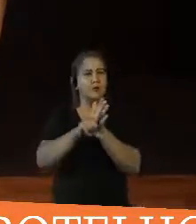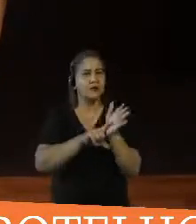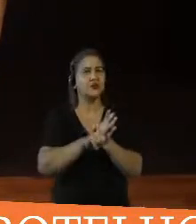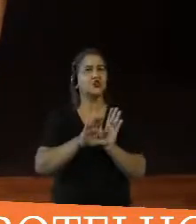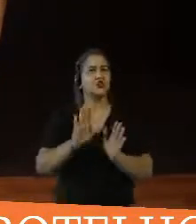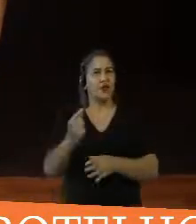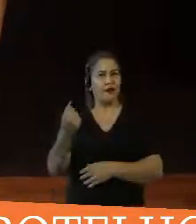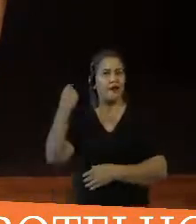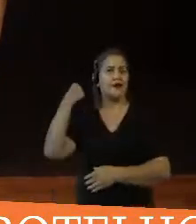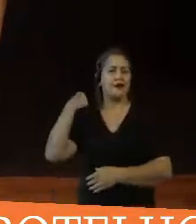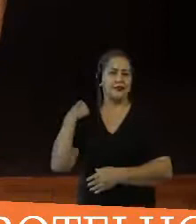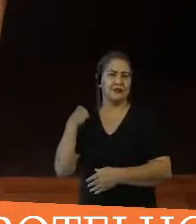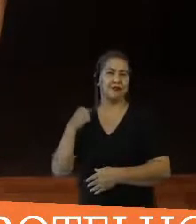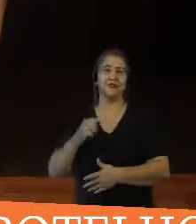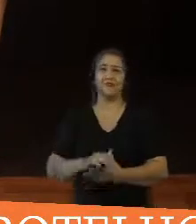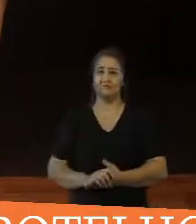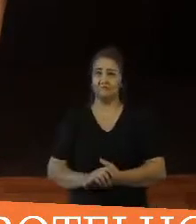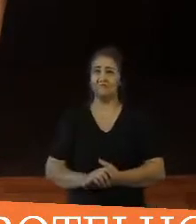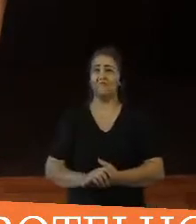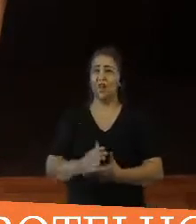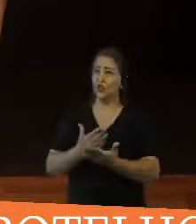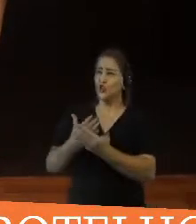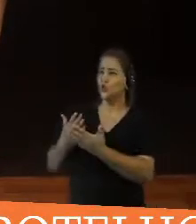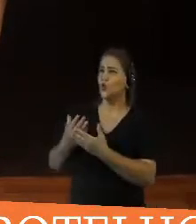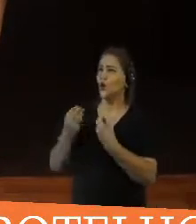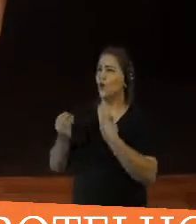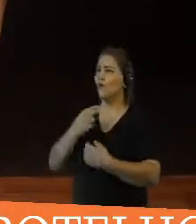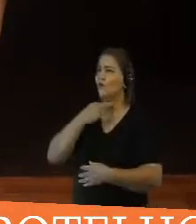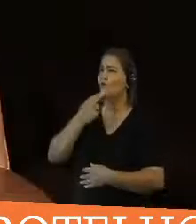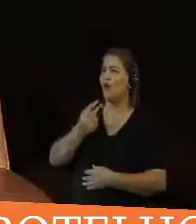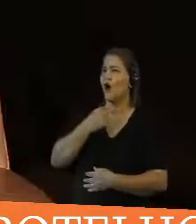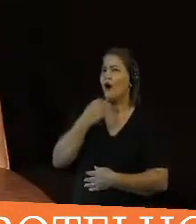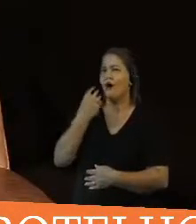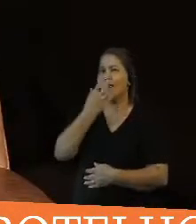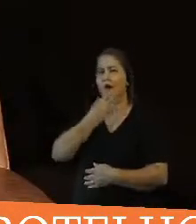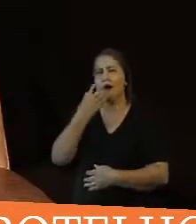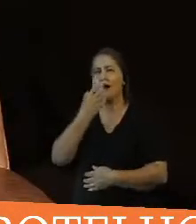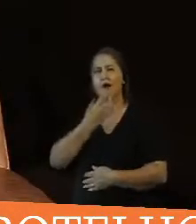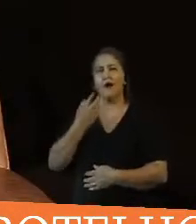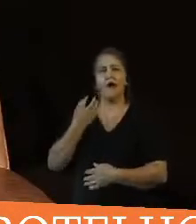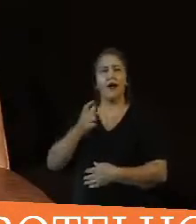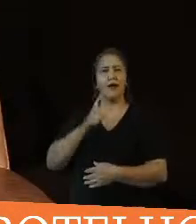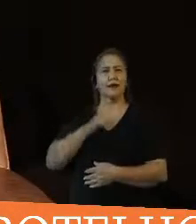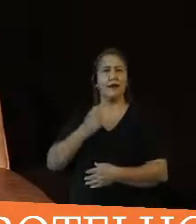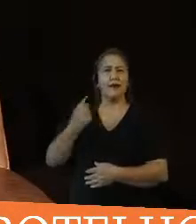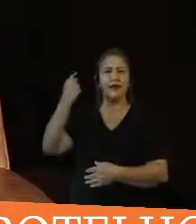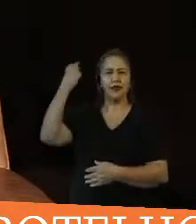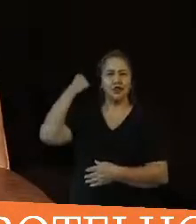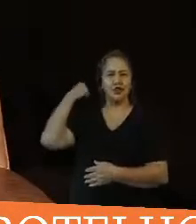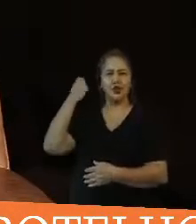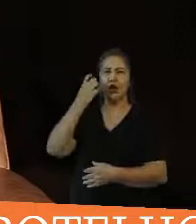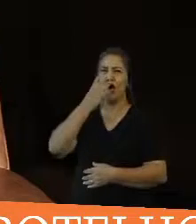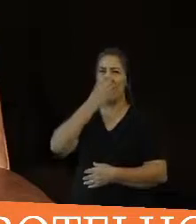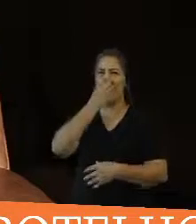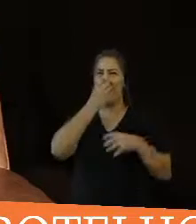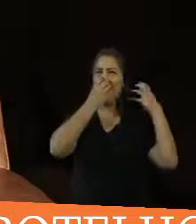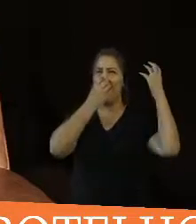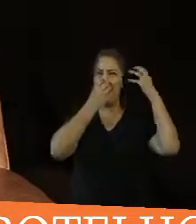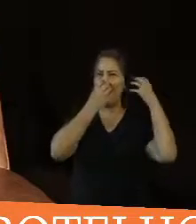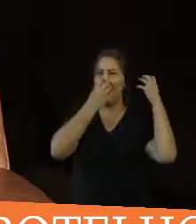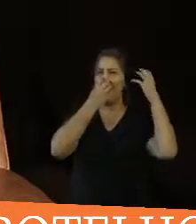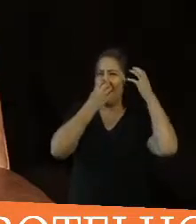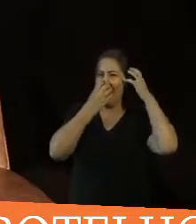gente já havia feito. E justamente o estudo de voz, né, que na era do rádio tem essa coisa da valorização do